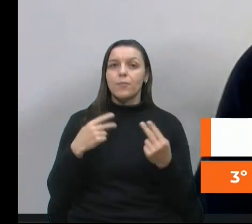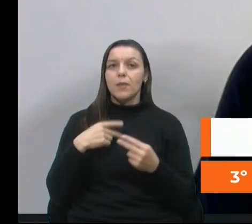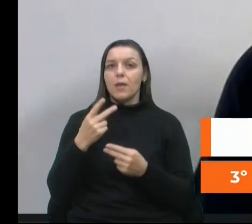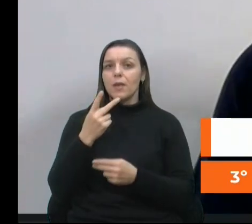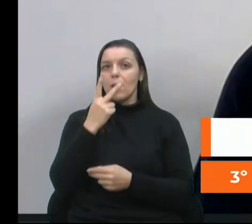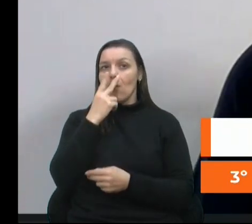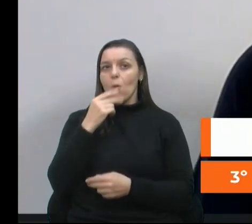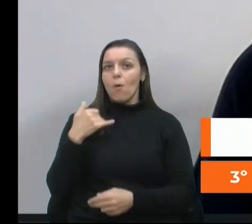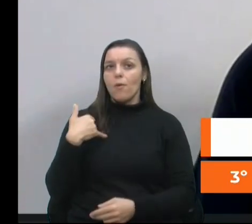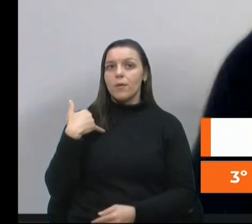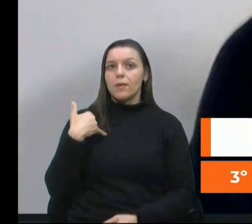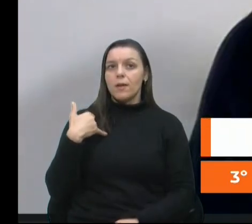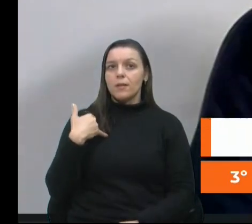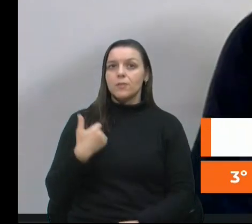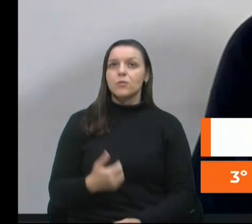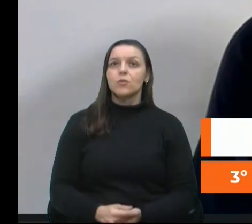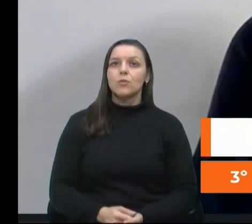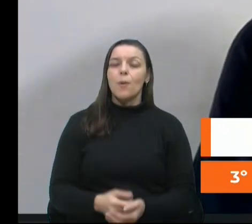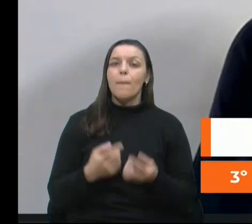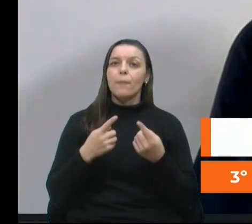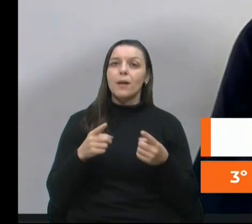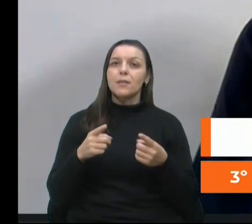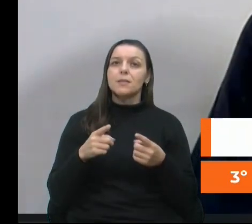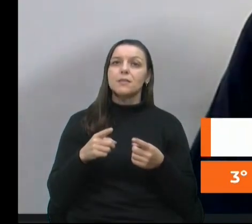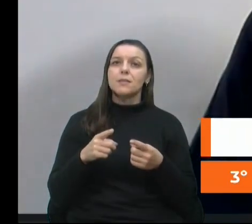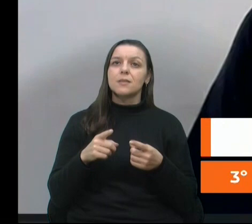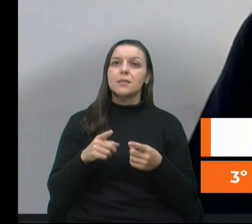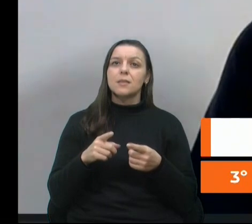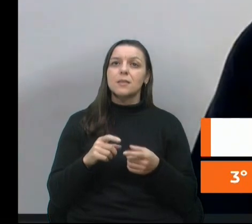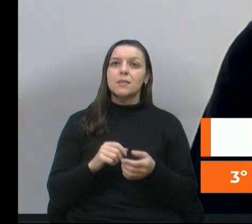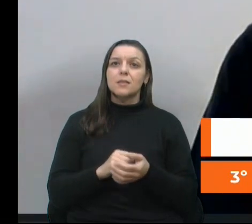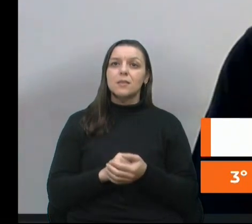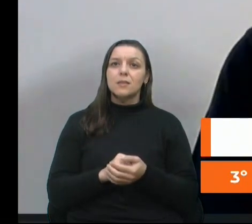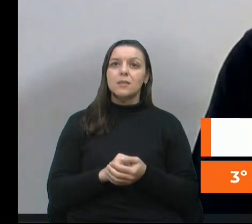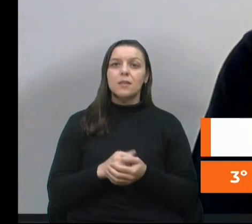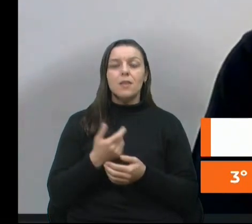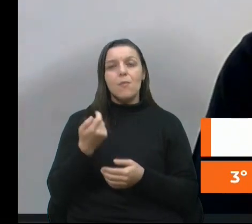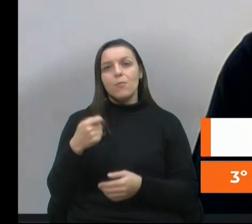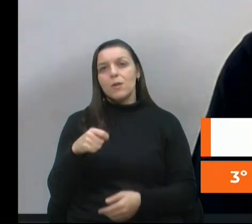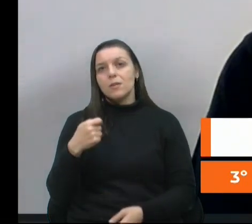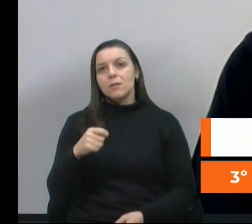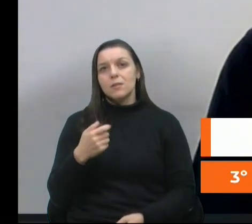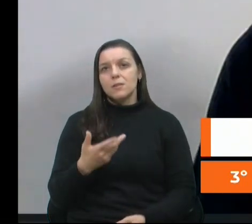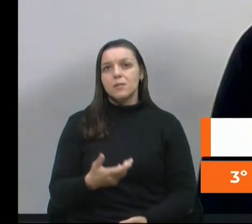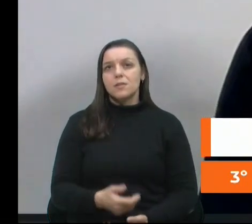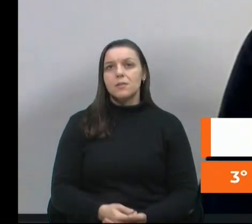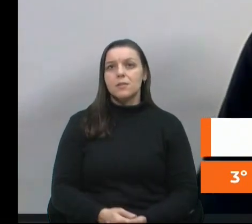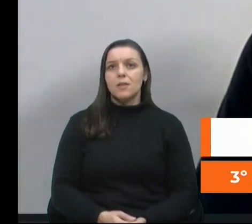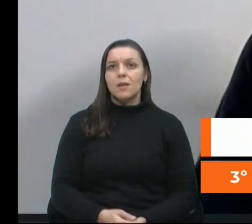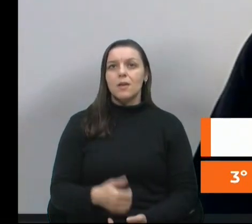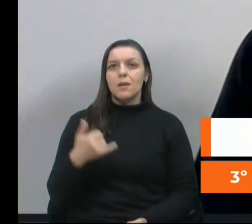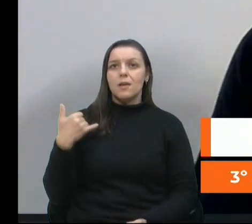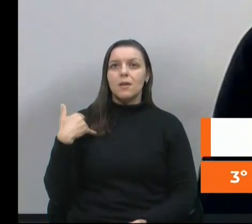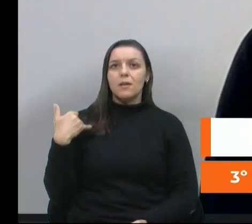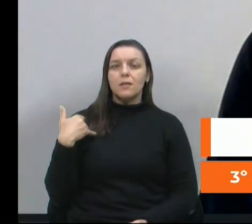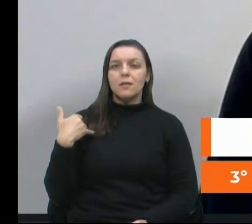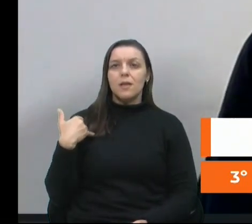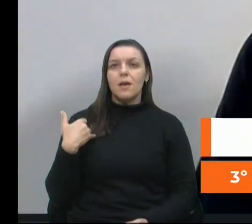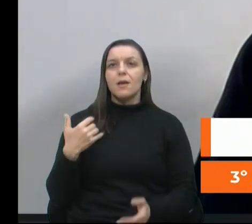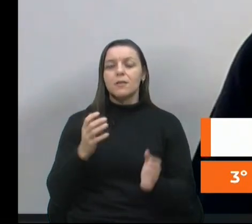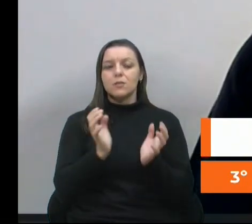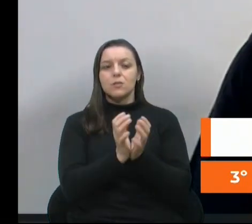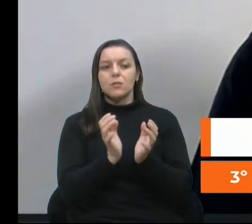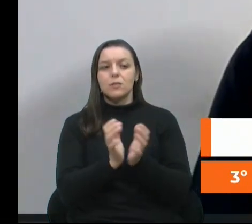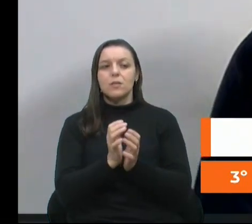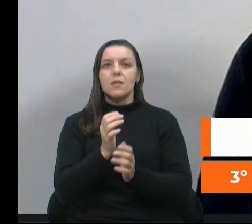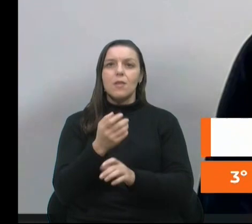idade cronológica. Só que a idade cronológica não necessariamente representa idade cognitiva,